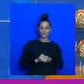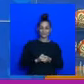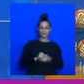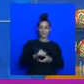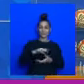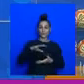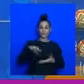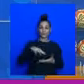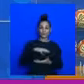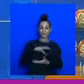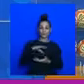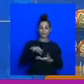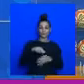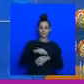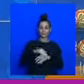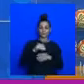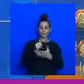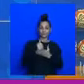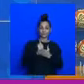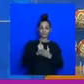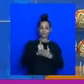O globo girando, você chamando.